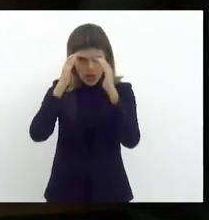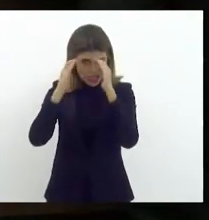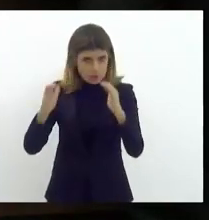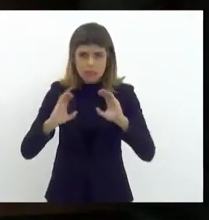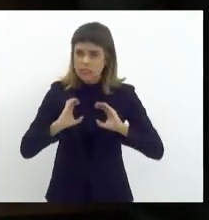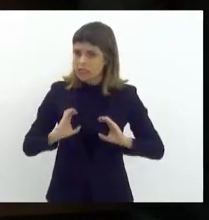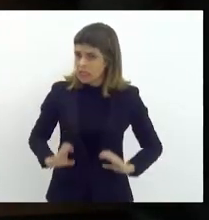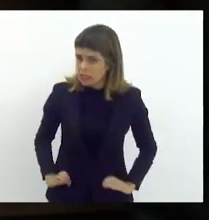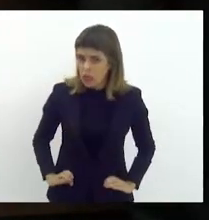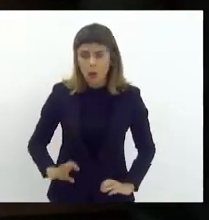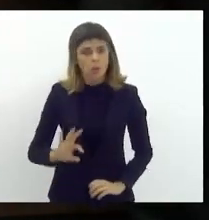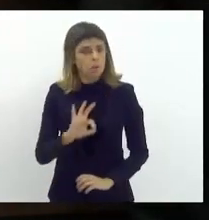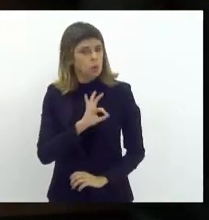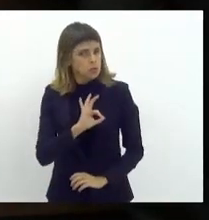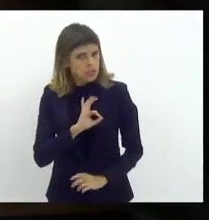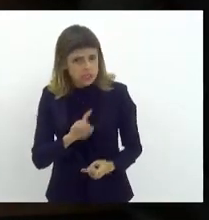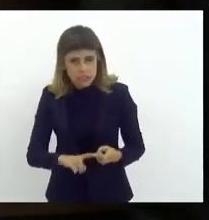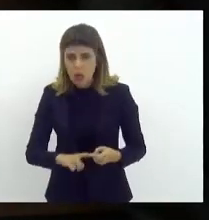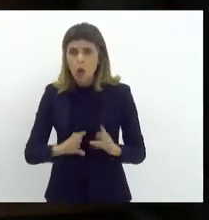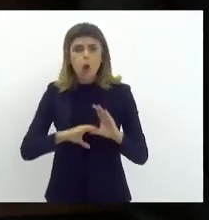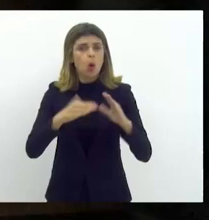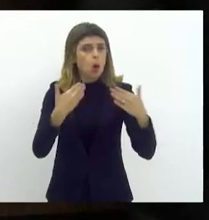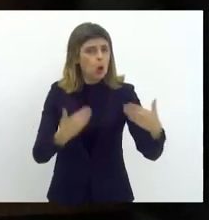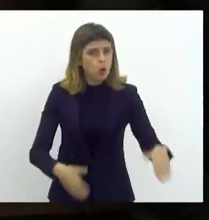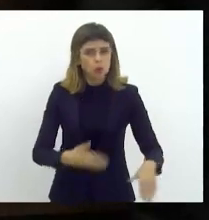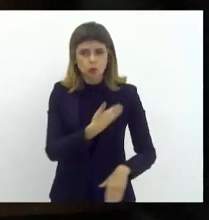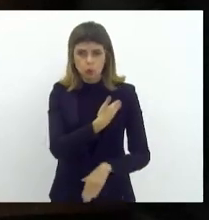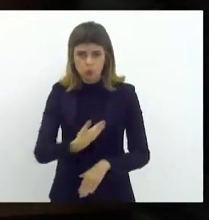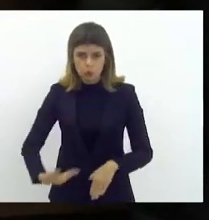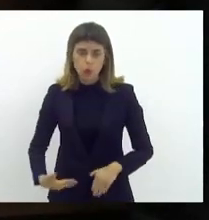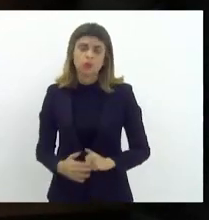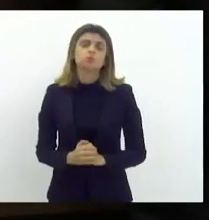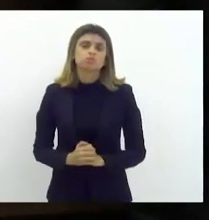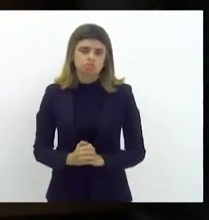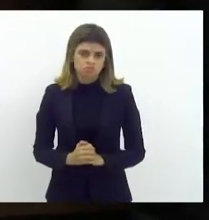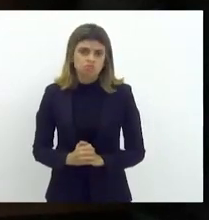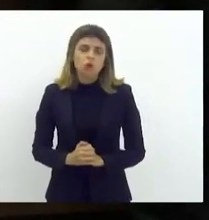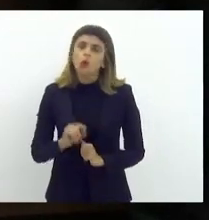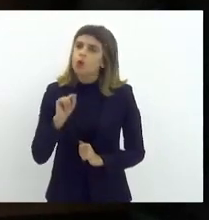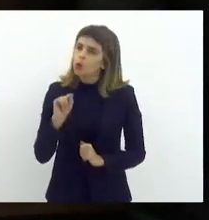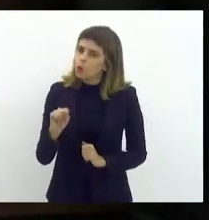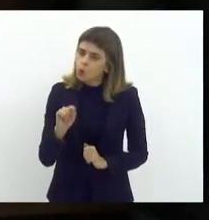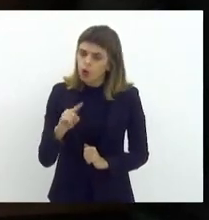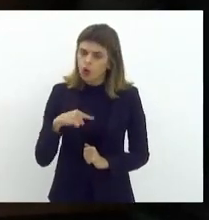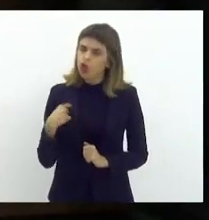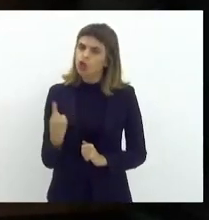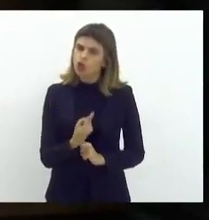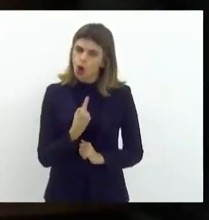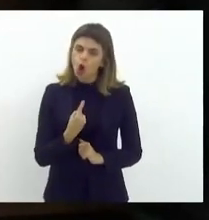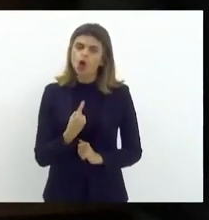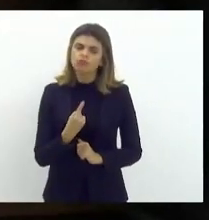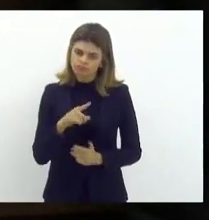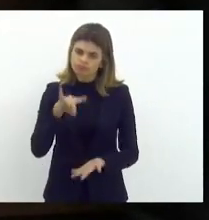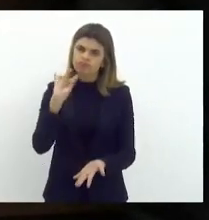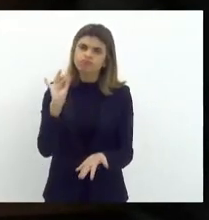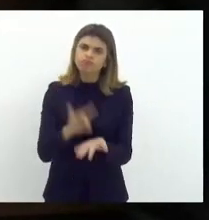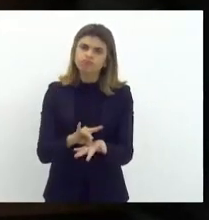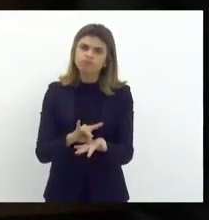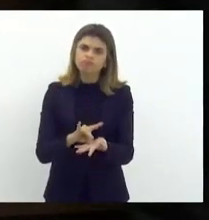não respeita o policial penal não respeita o concurso público então tem aqui a nossa veemente